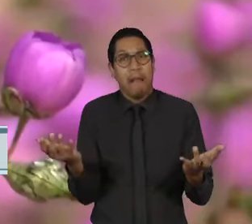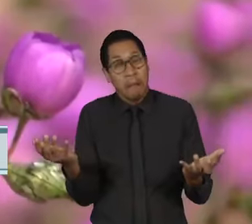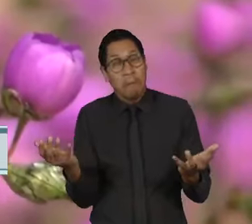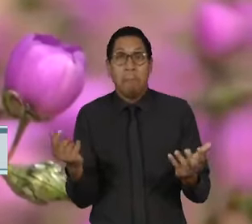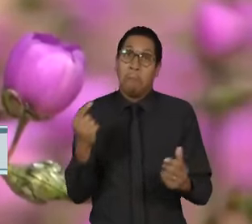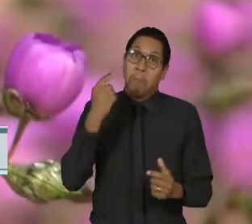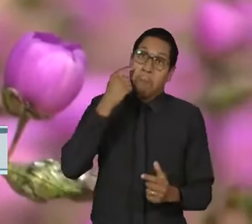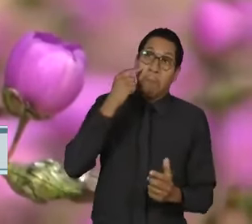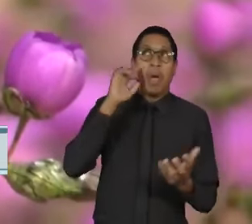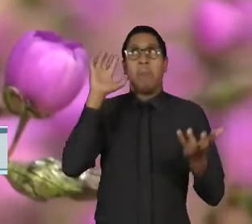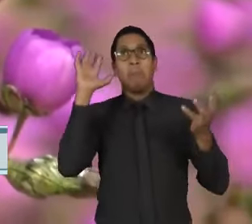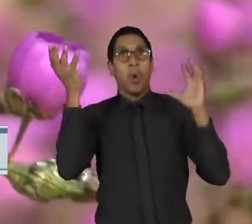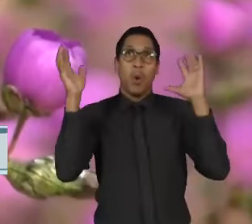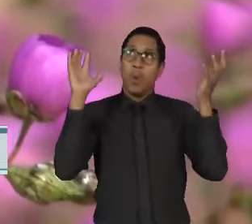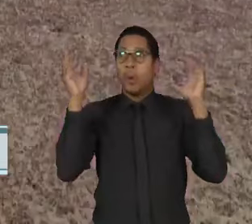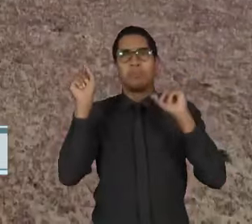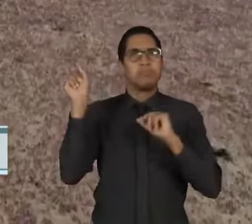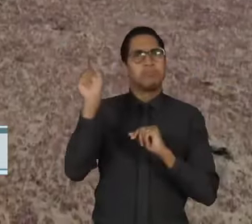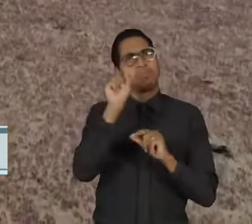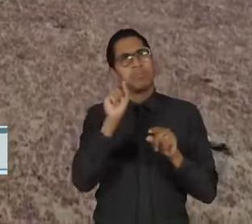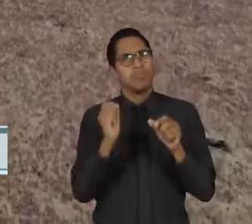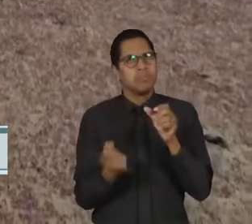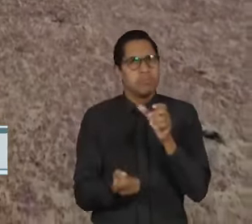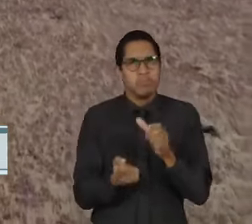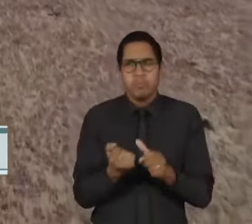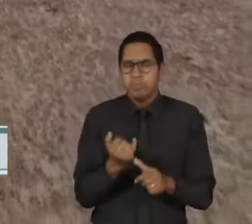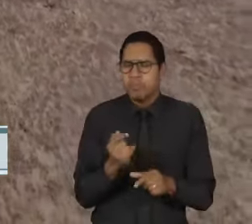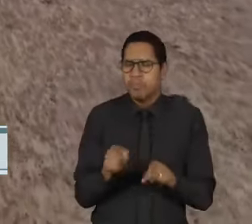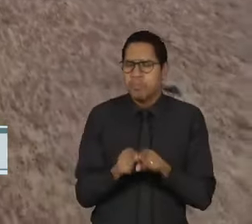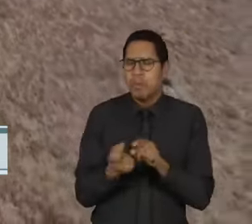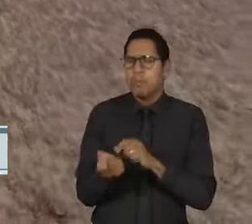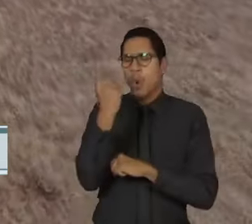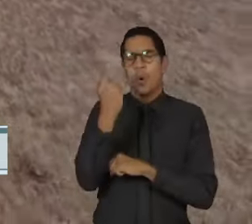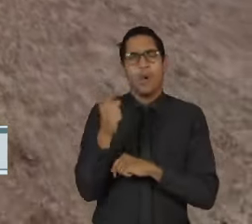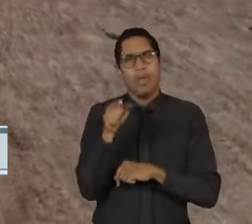explicar o aparecimento repentino das flores neste período incomum.